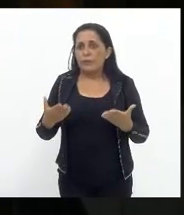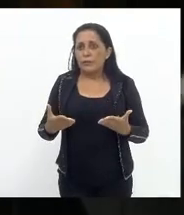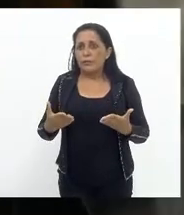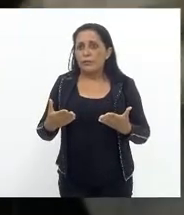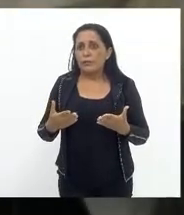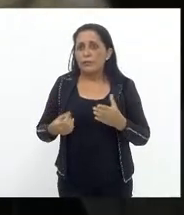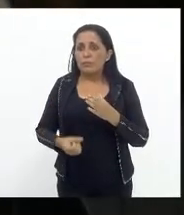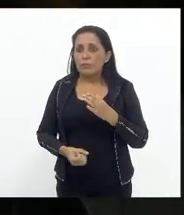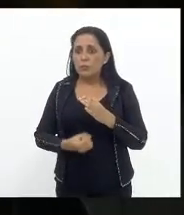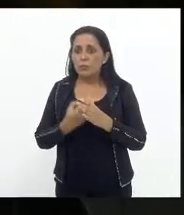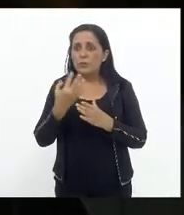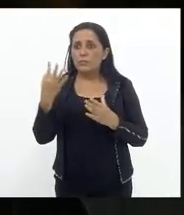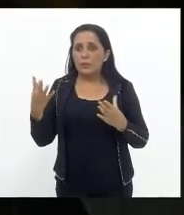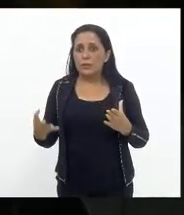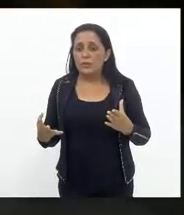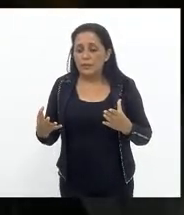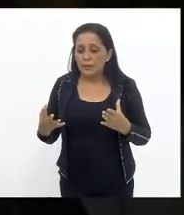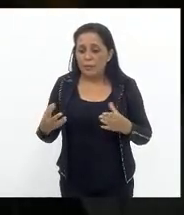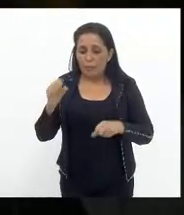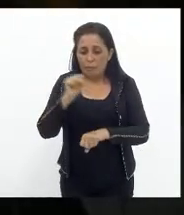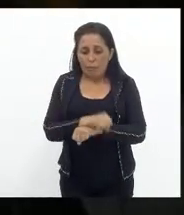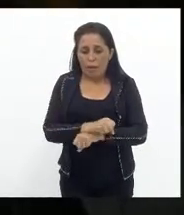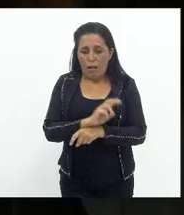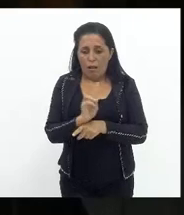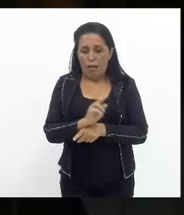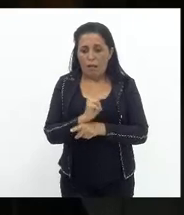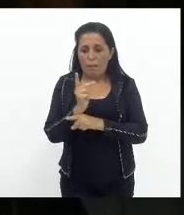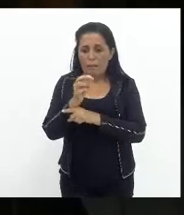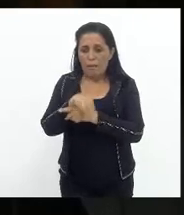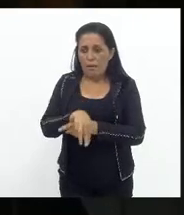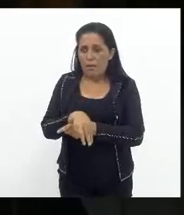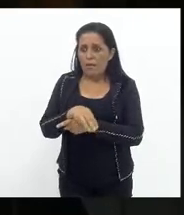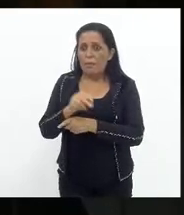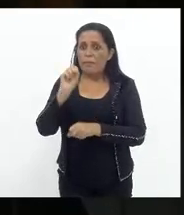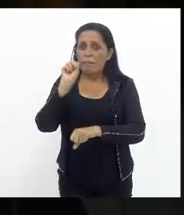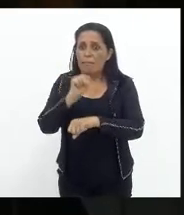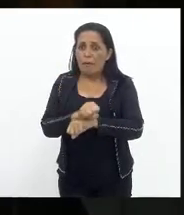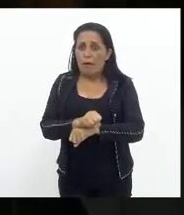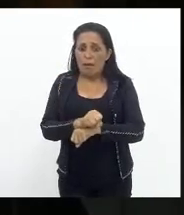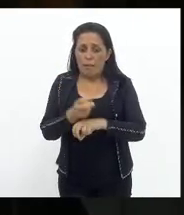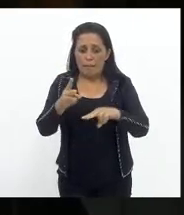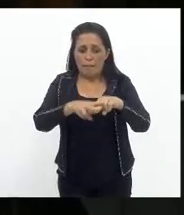vezes, numa blitz, o seu veículo apreendido